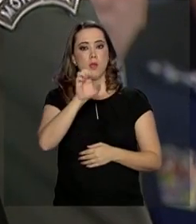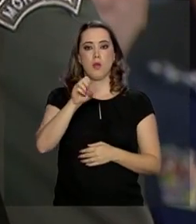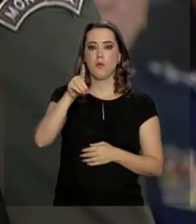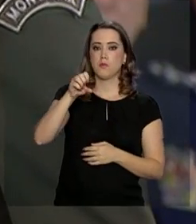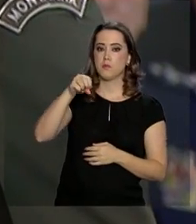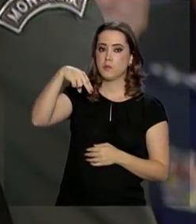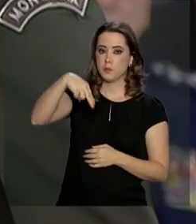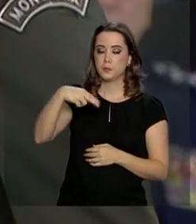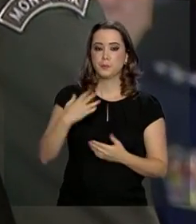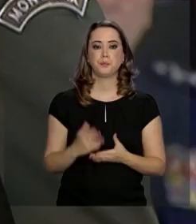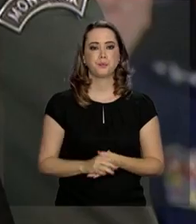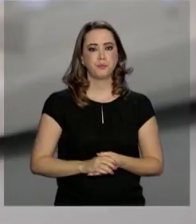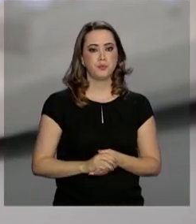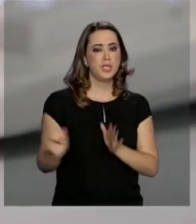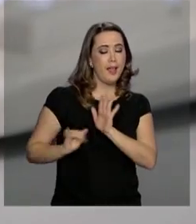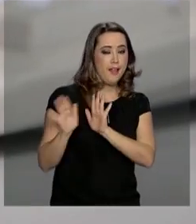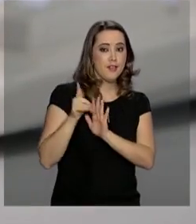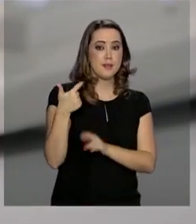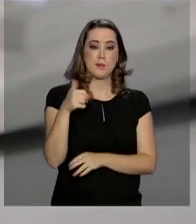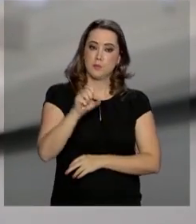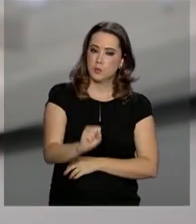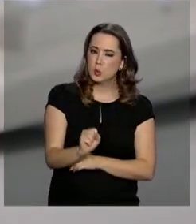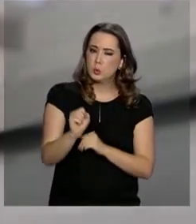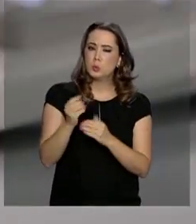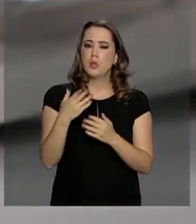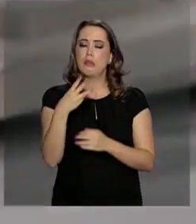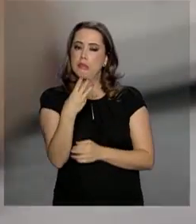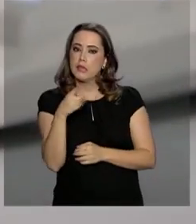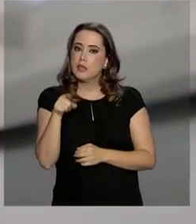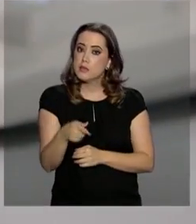Leal Pujol. Inflação de 2018 ficou em